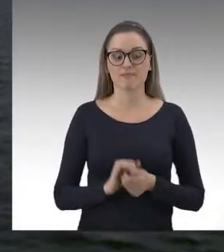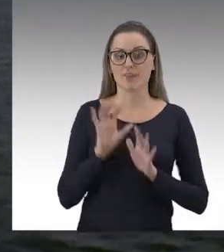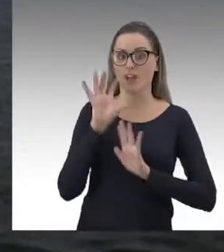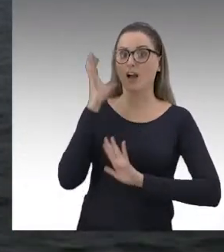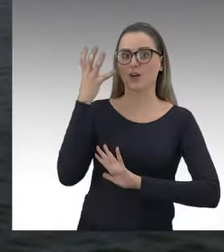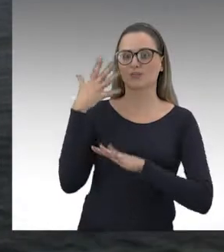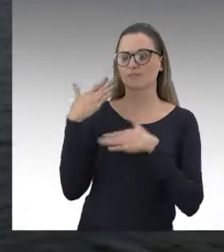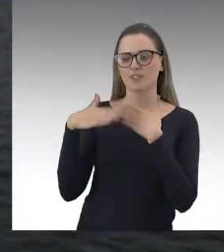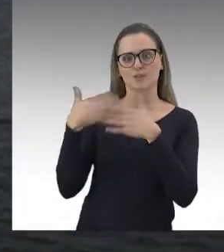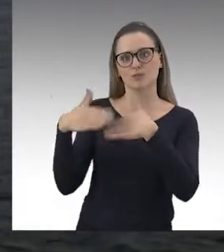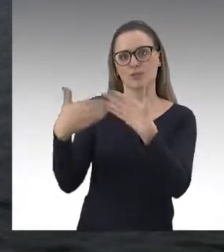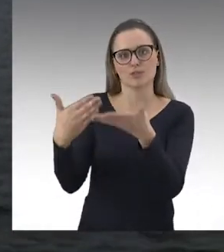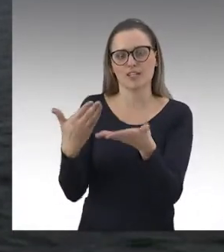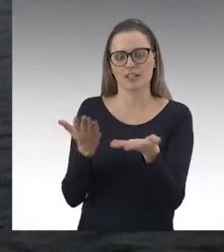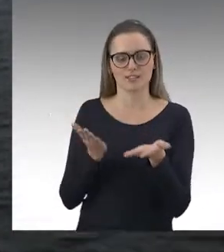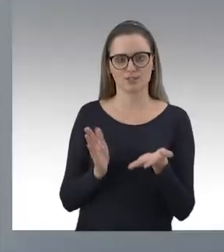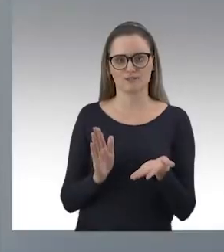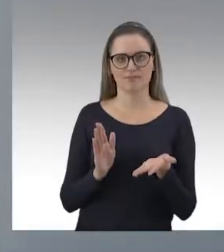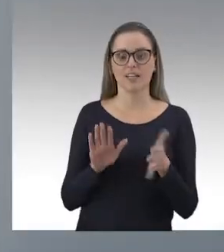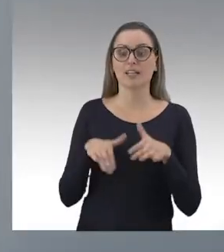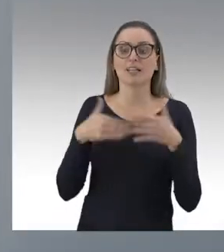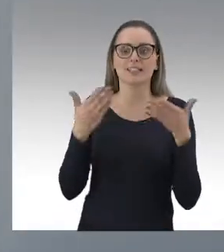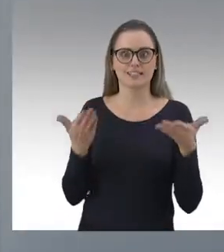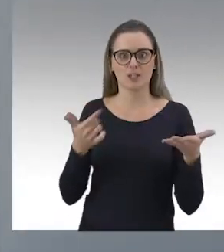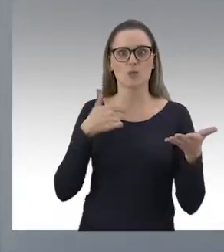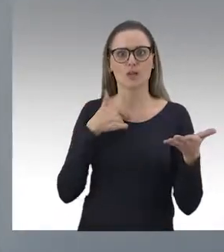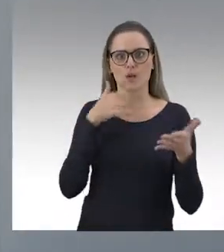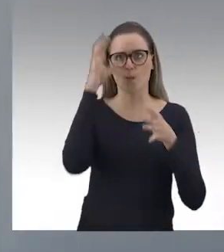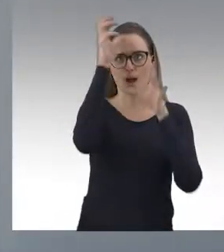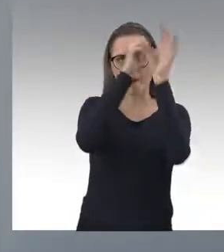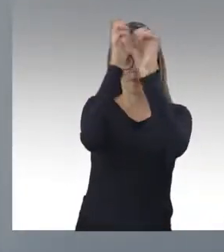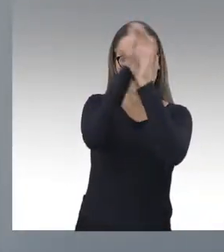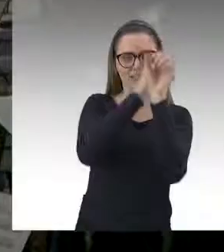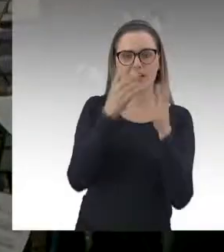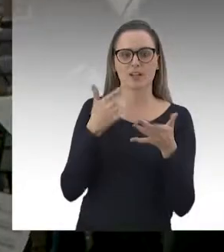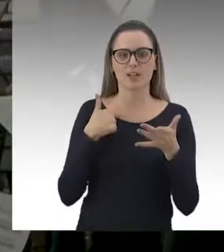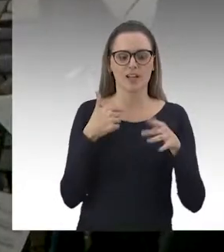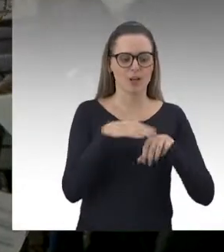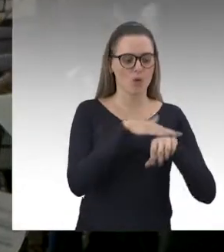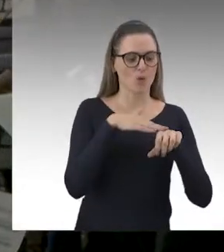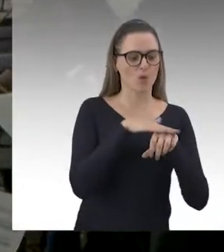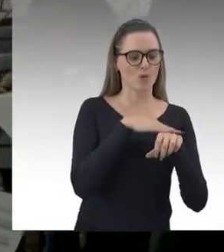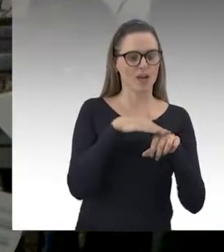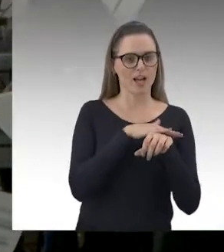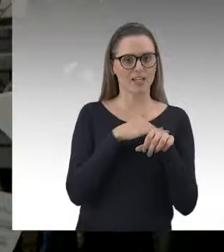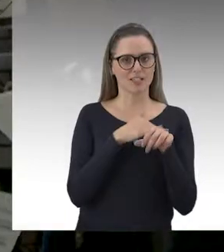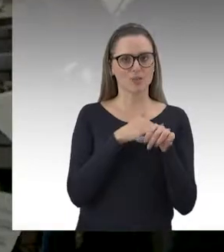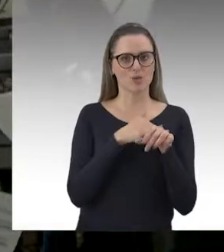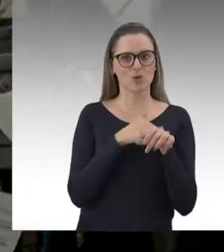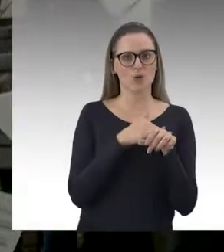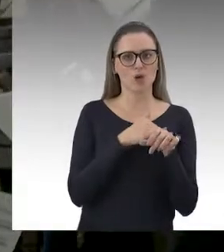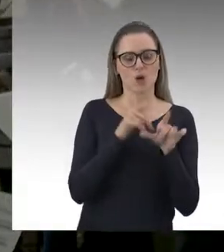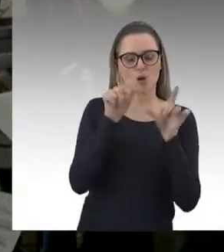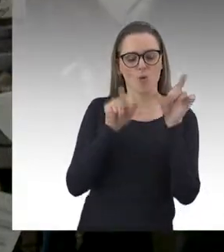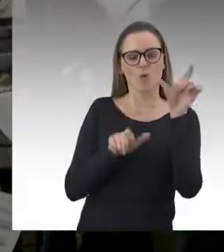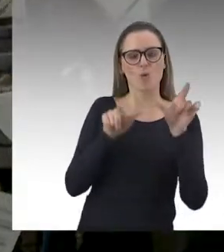Acontece gradual, né? Então eu tô aprendendo, daí eu converso com o maestro sobre algum